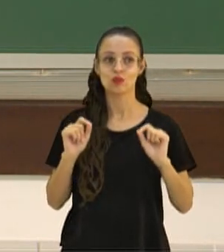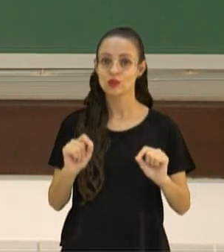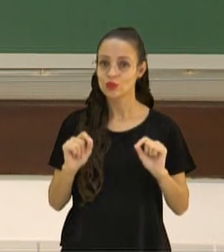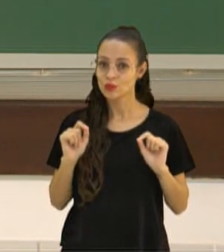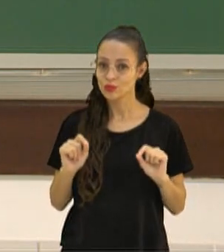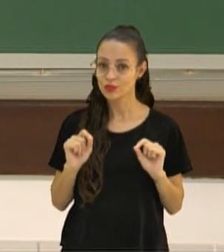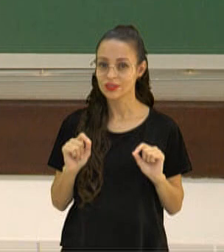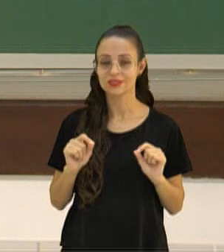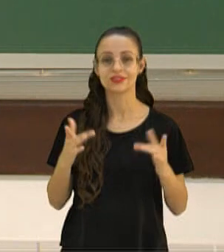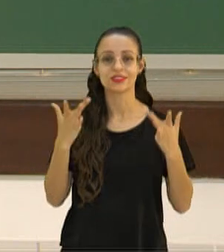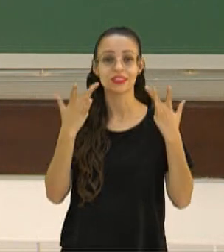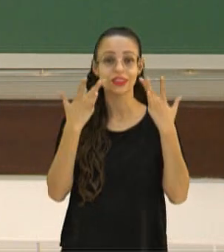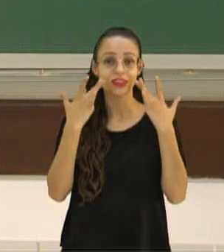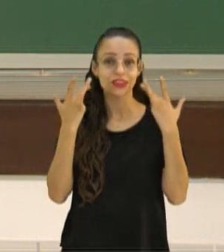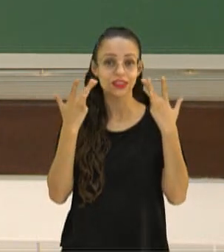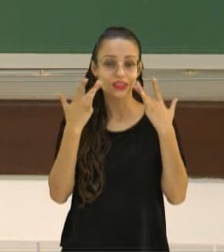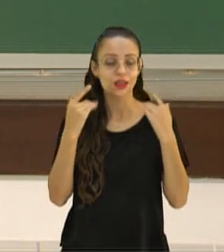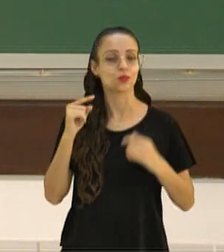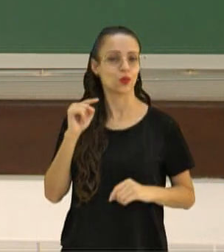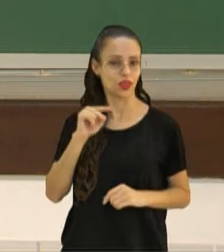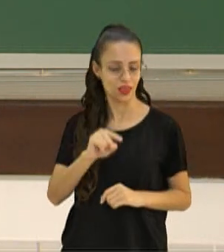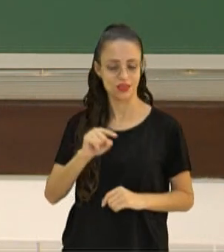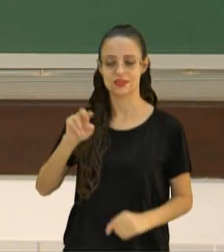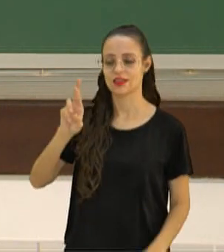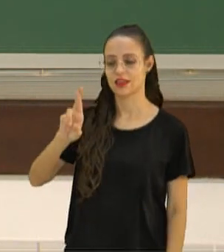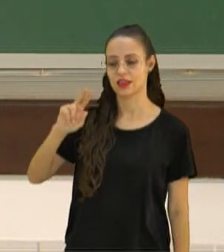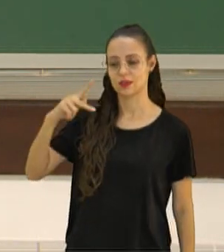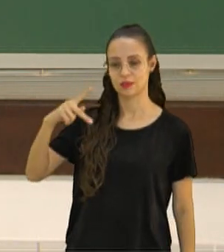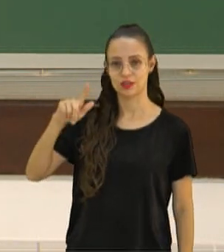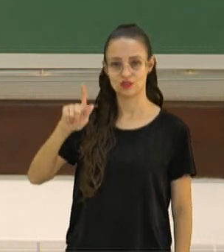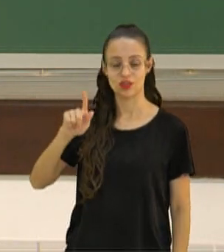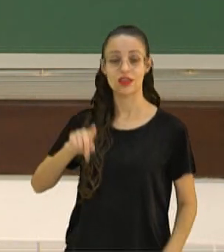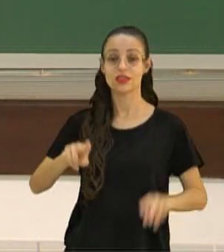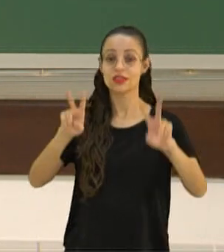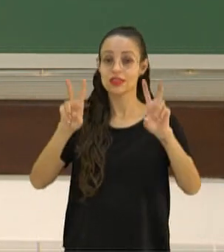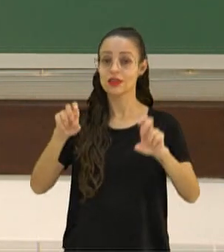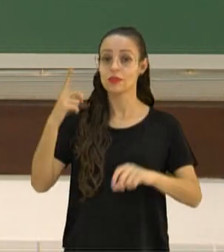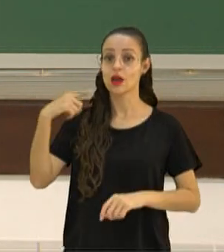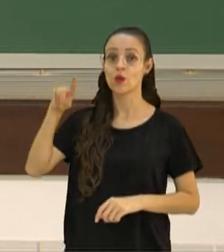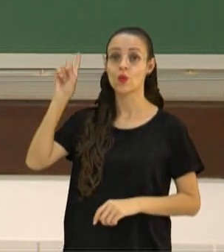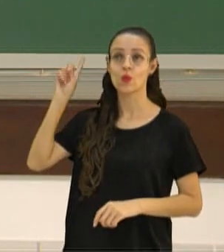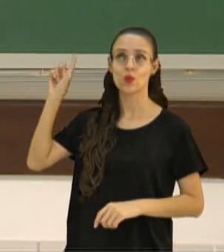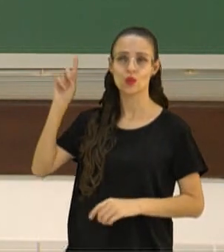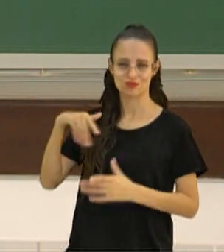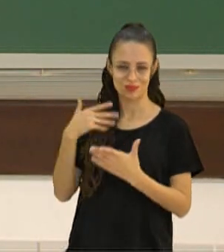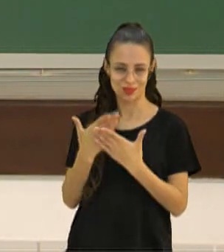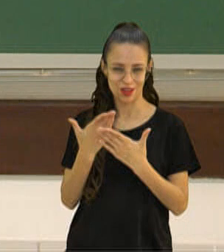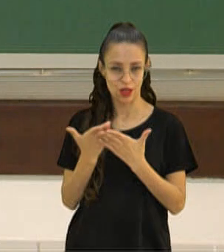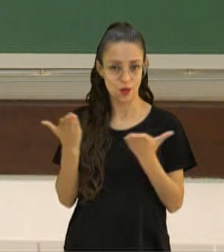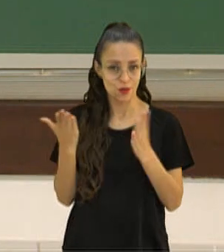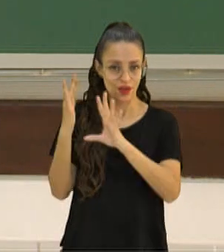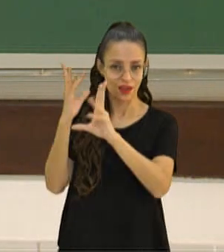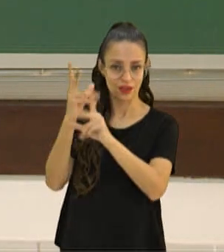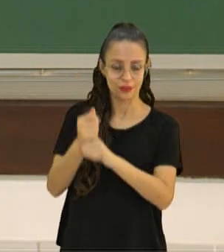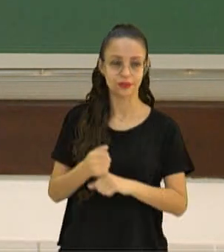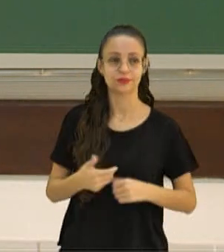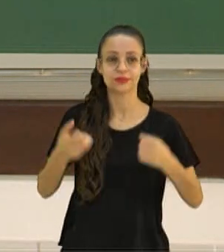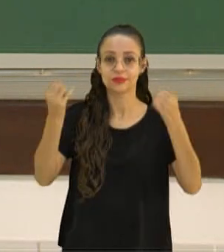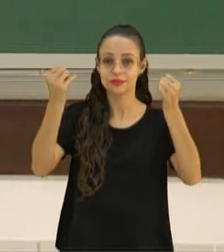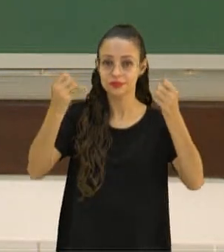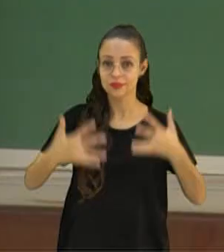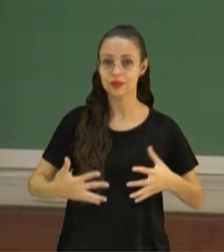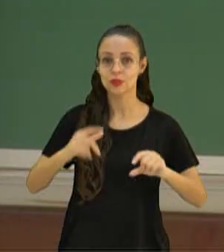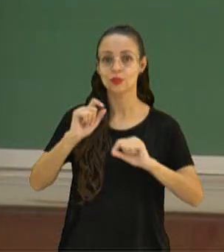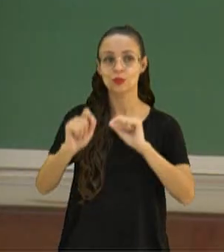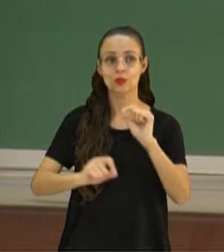o teatro, Então é esse RPG que foi tema das nossas aulas, então vamos estar retomando aqui para vocês. Então, definindo o RPG,